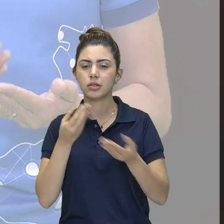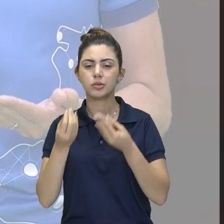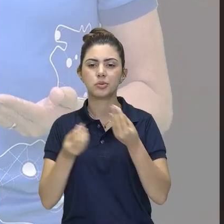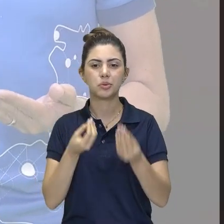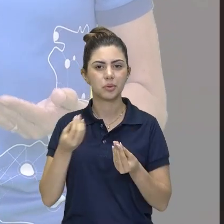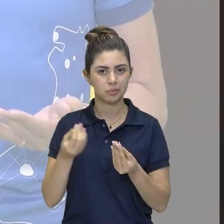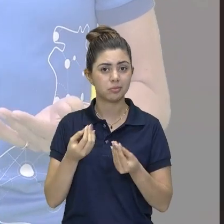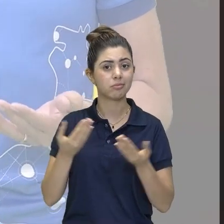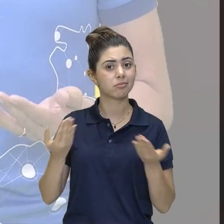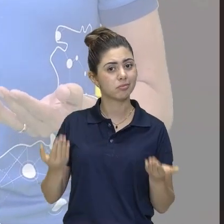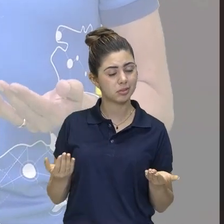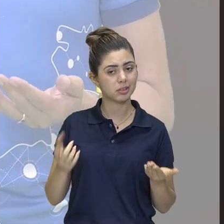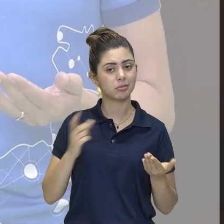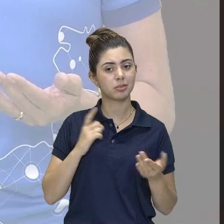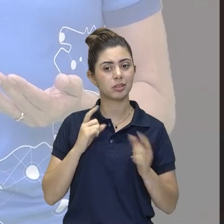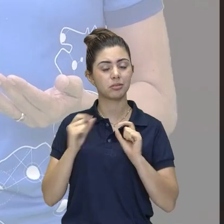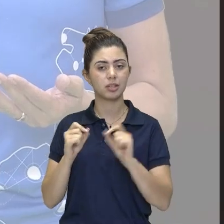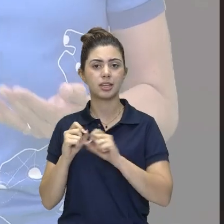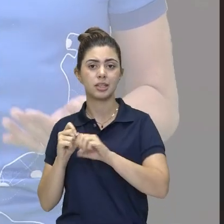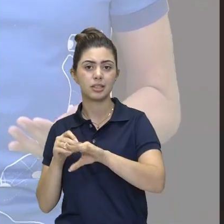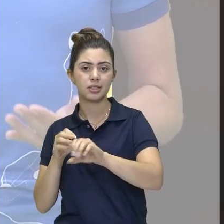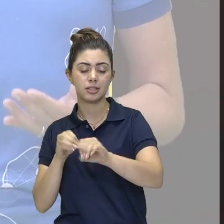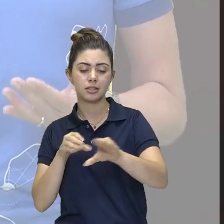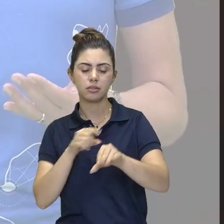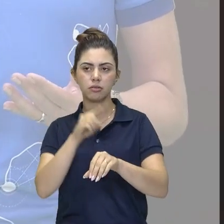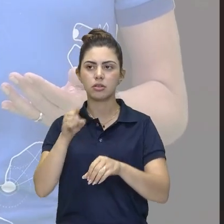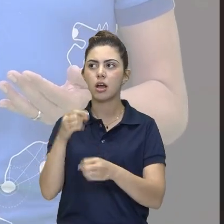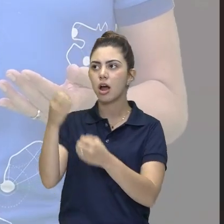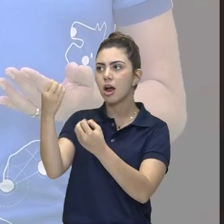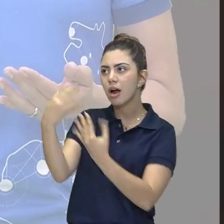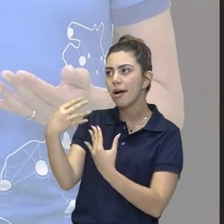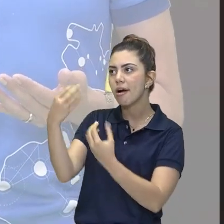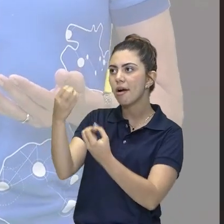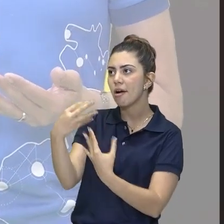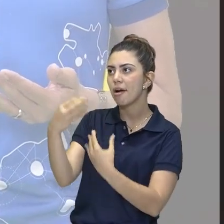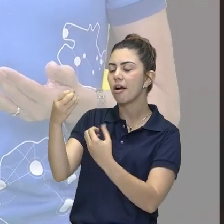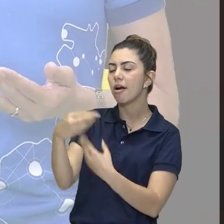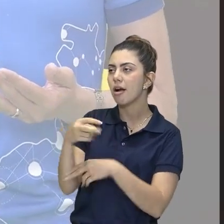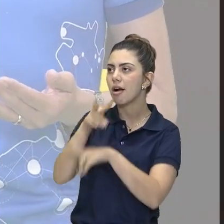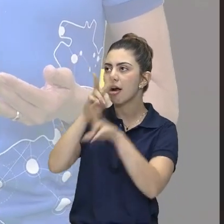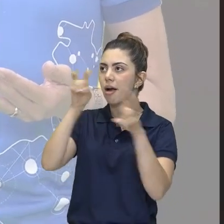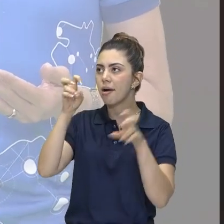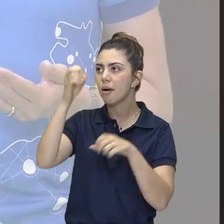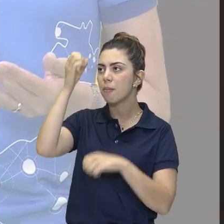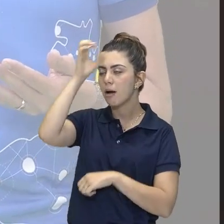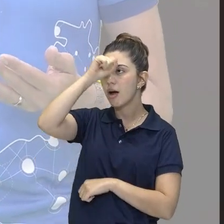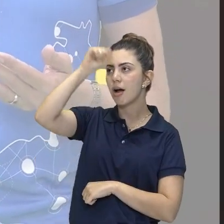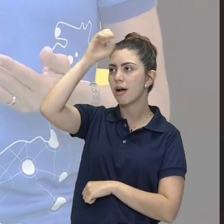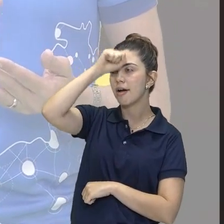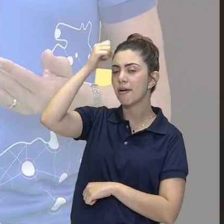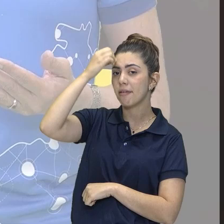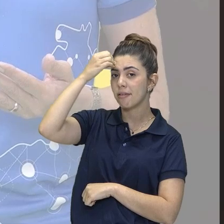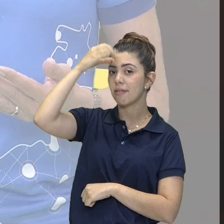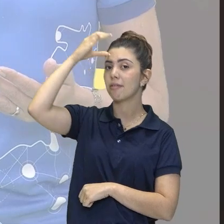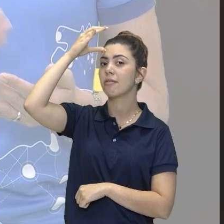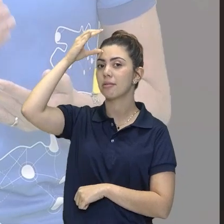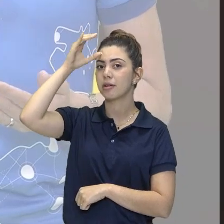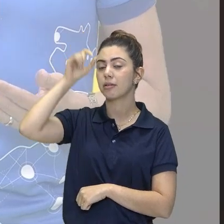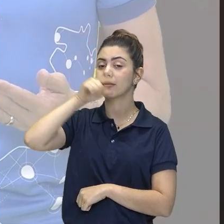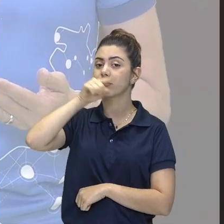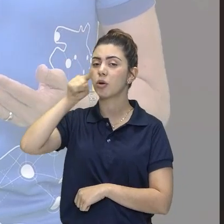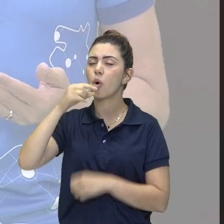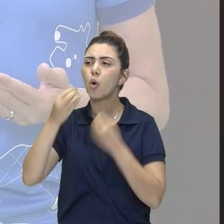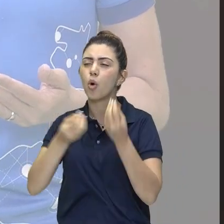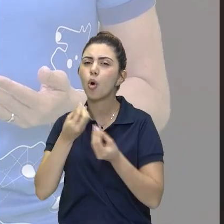recebendo e estão absorvendo e entendendo também como que você pode